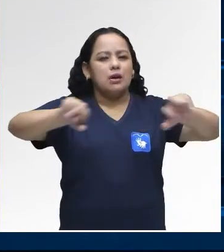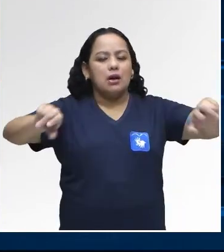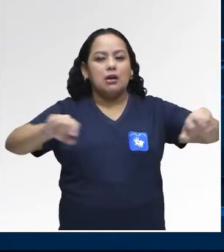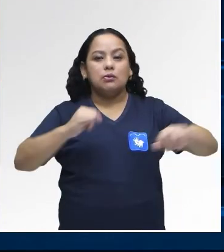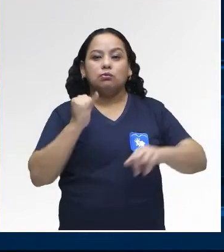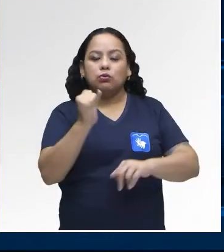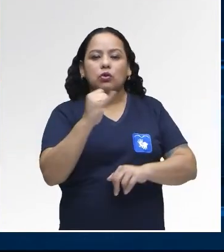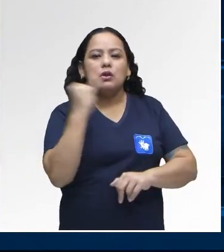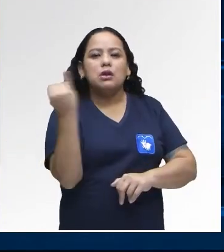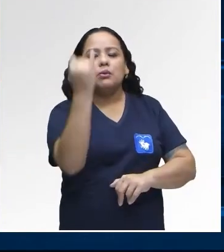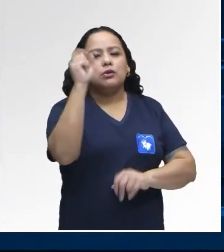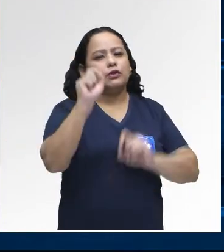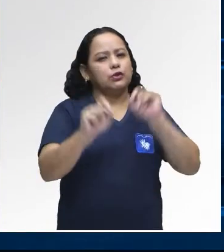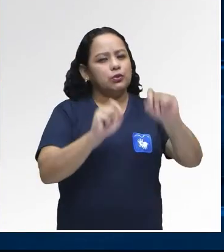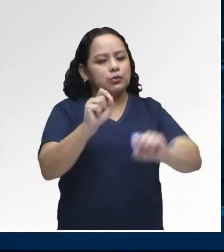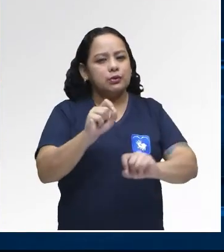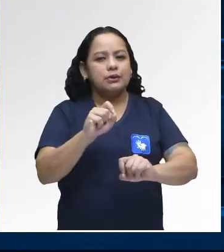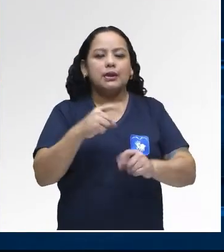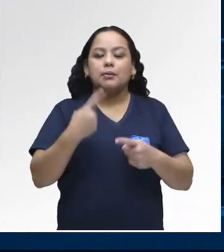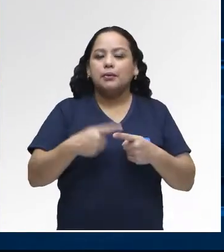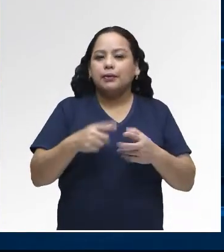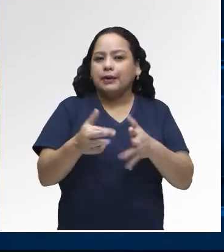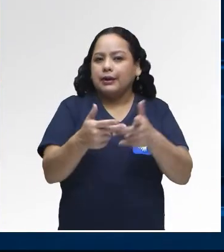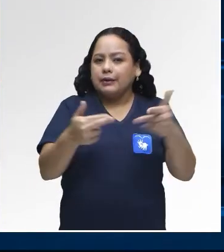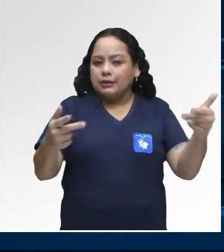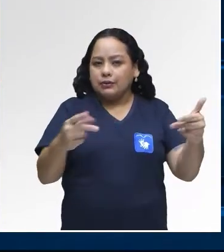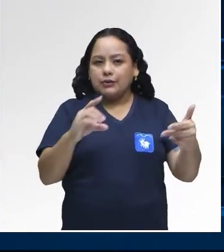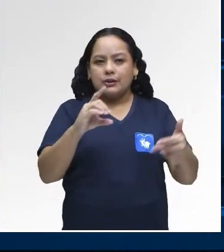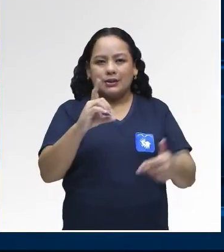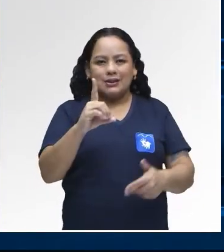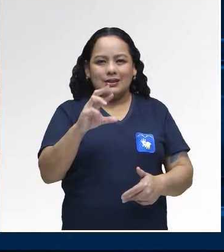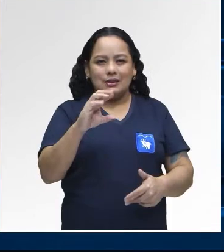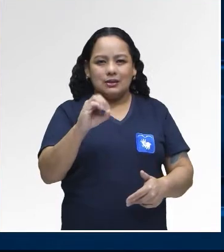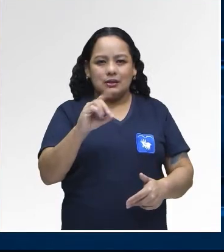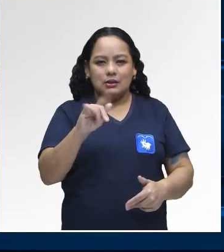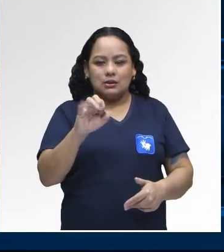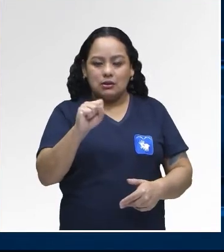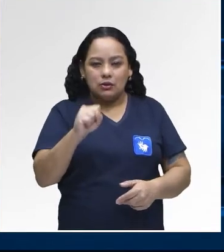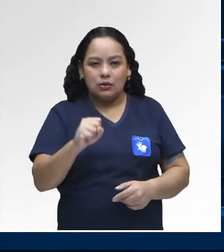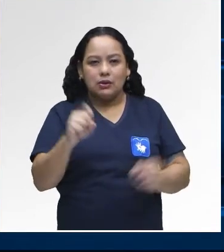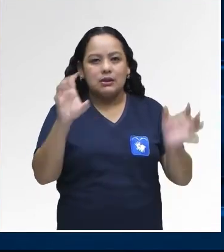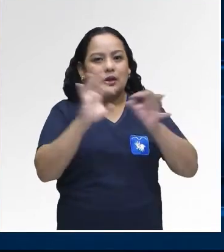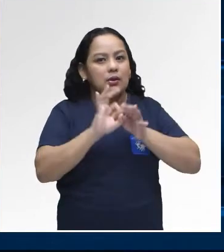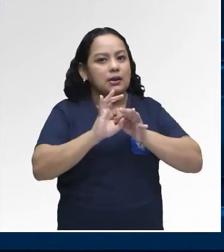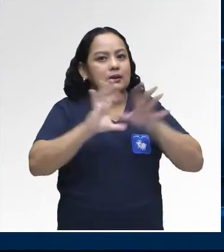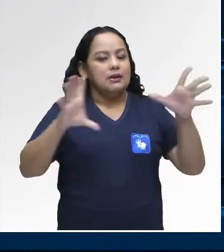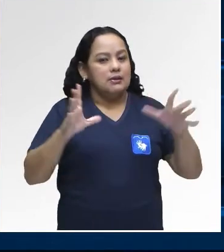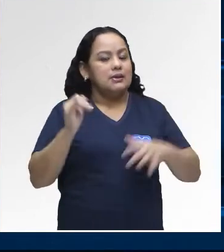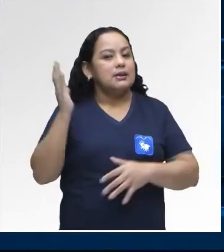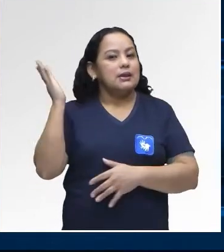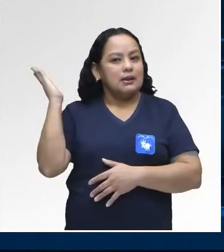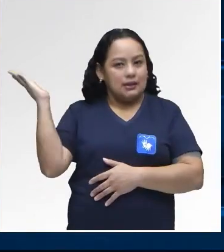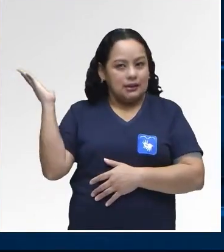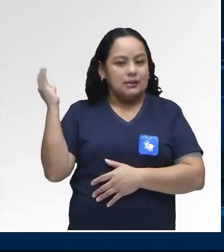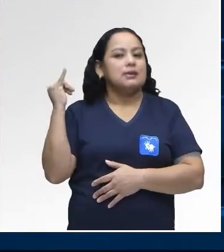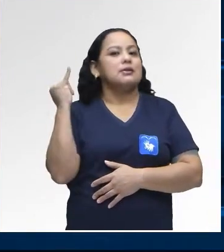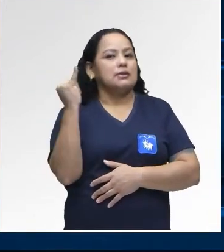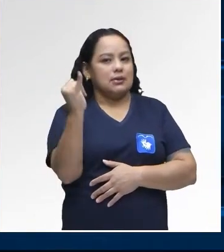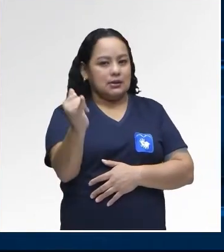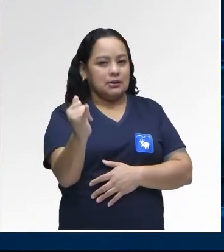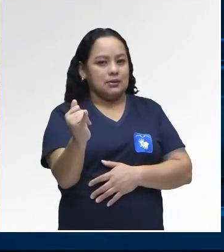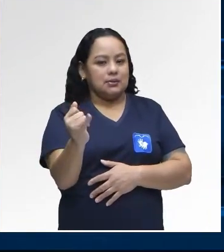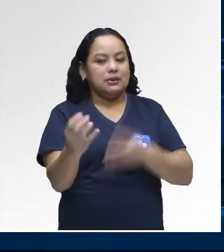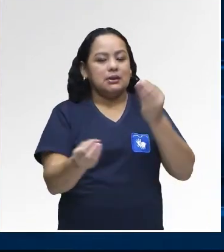saber aqui? Que as drogas, nós temos as lícitas, que são essas que eu acabei de falar para vocês. Elas